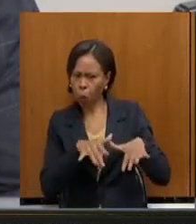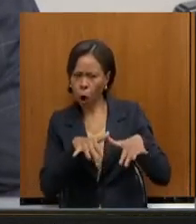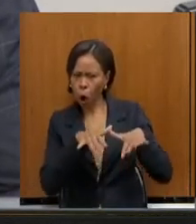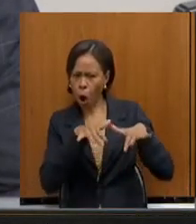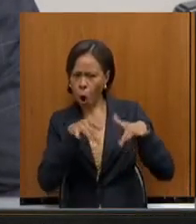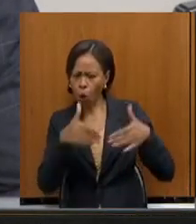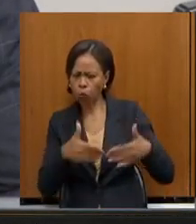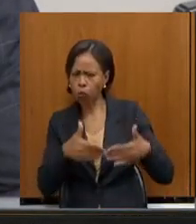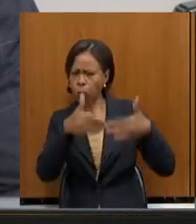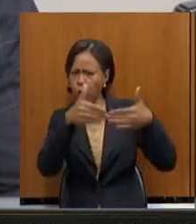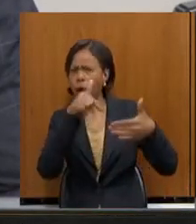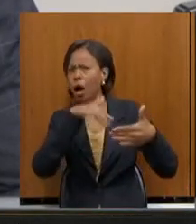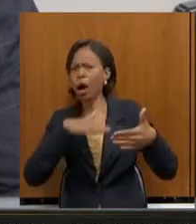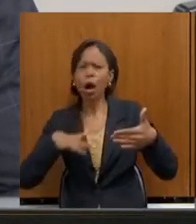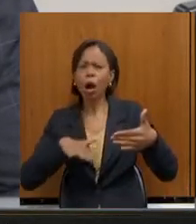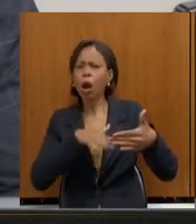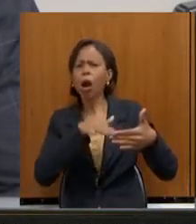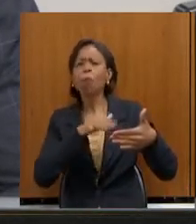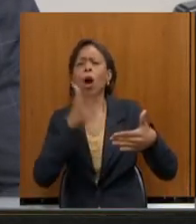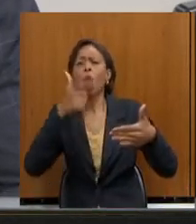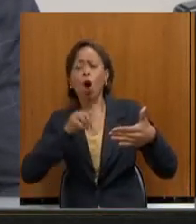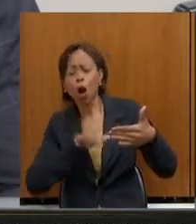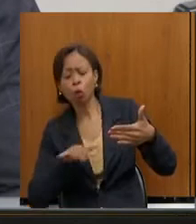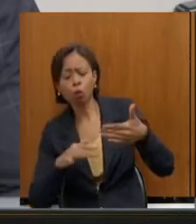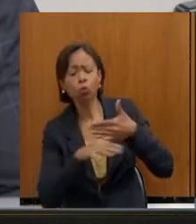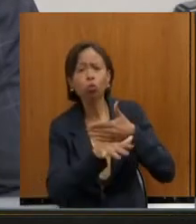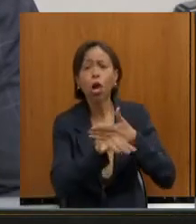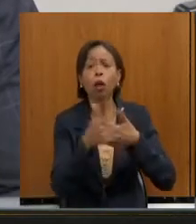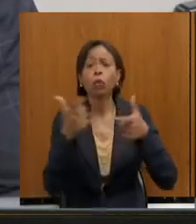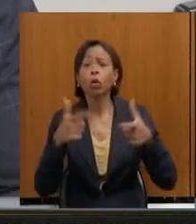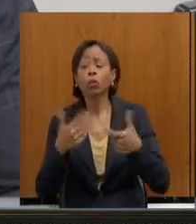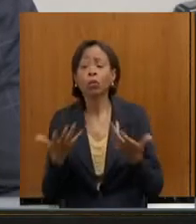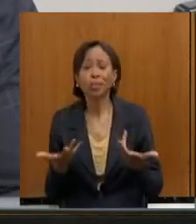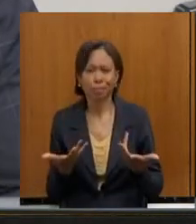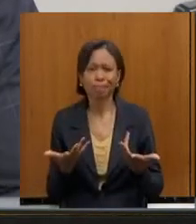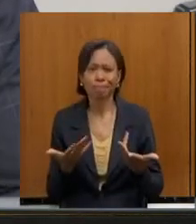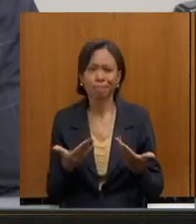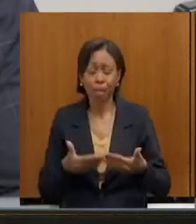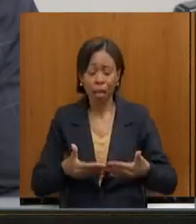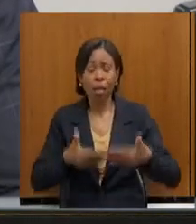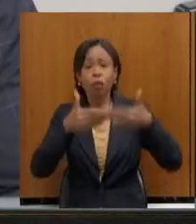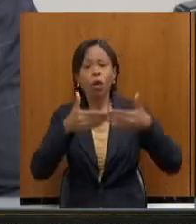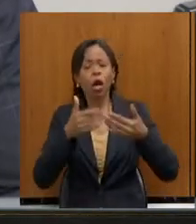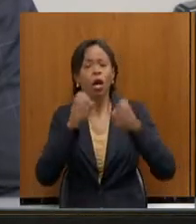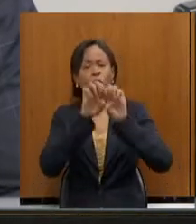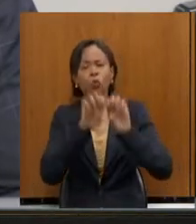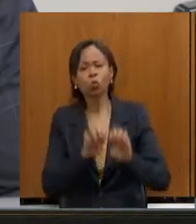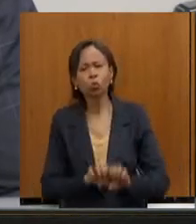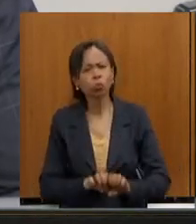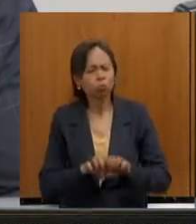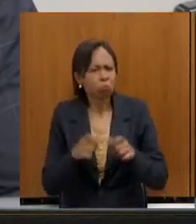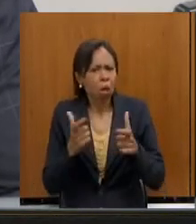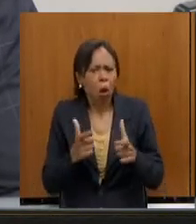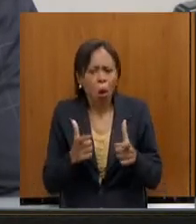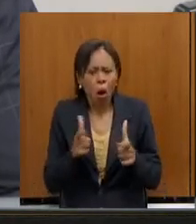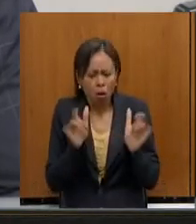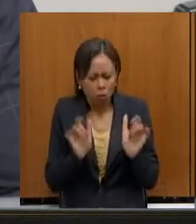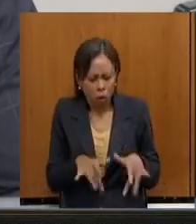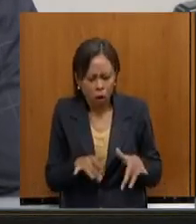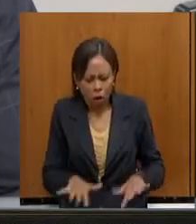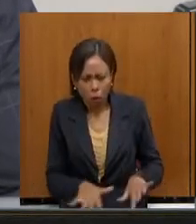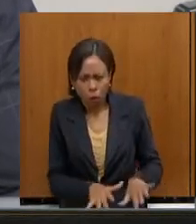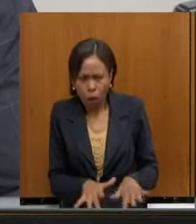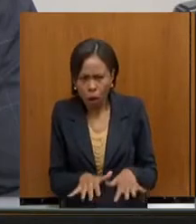rejeito já fiz a solicitação o volume de rejeito destas estruturas para onde estão esses indo este